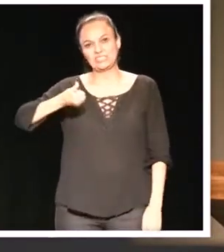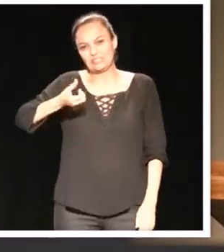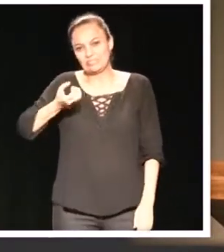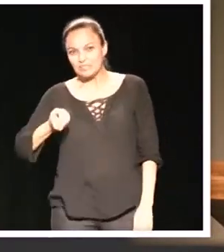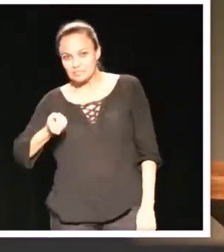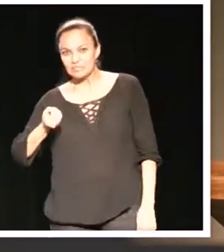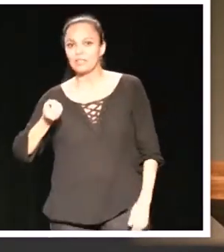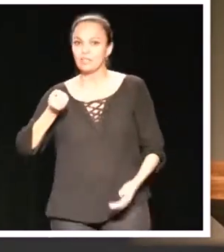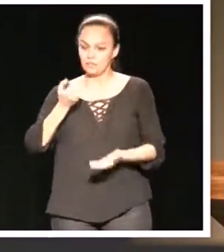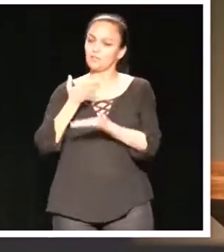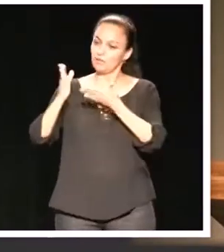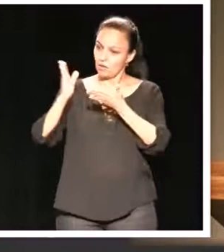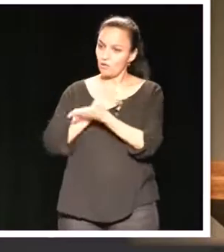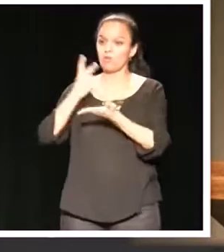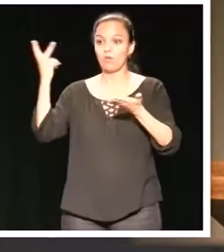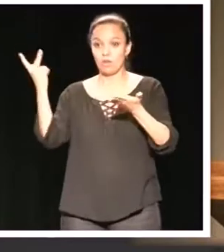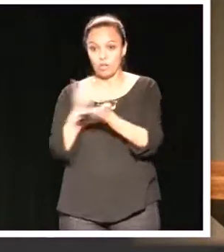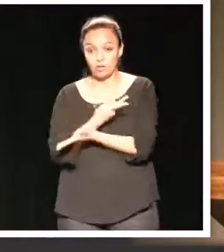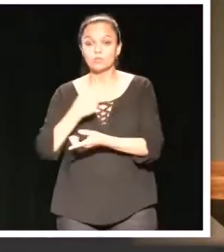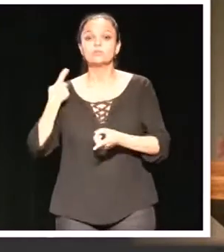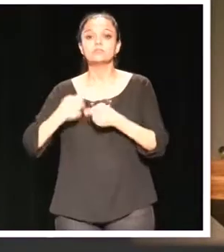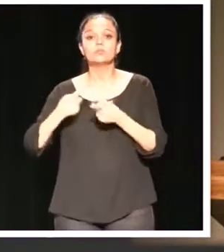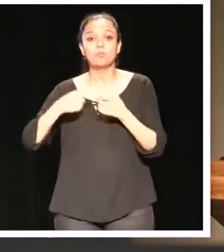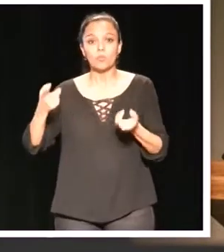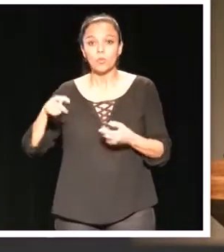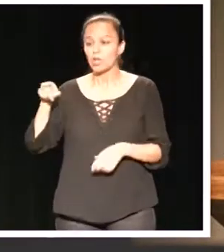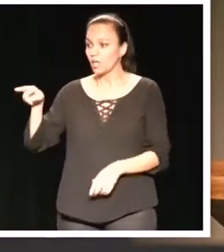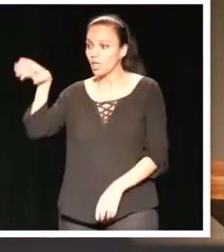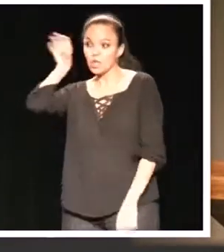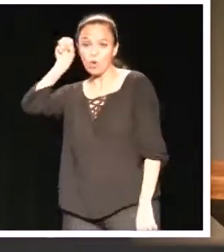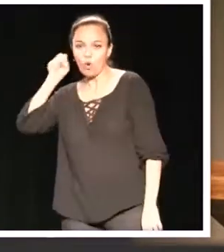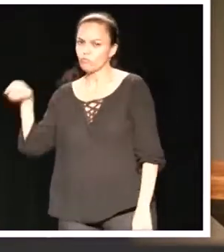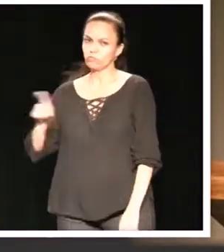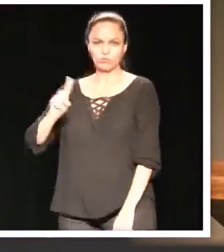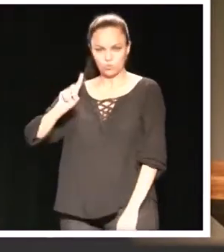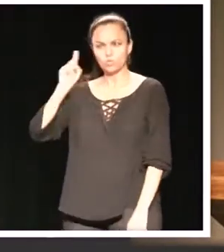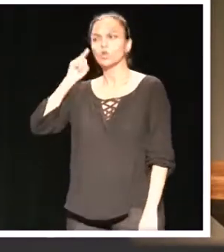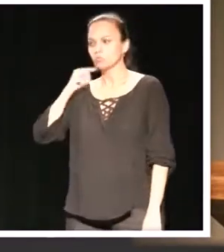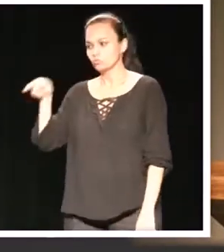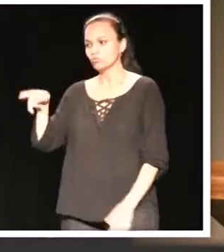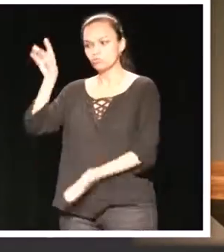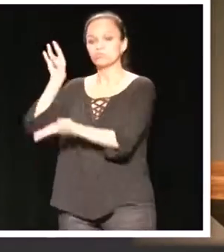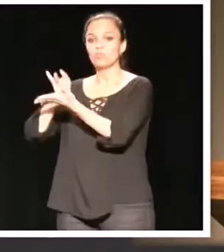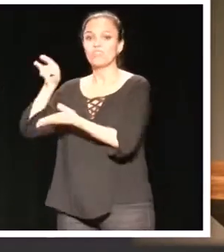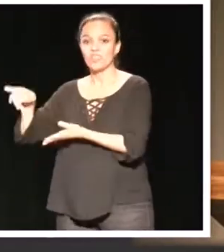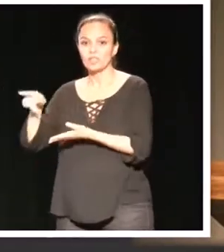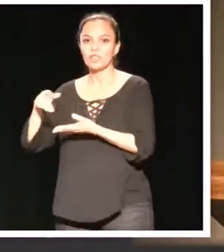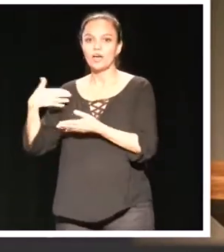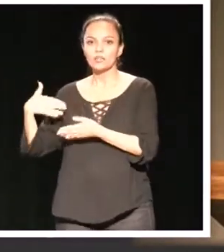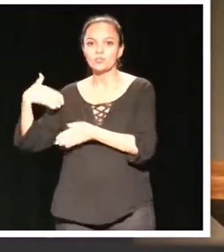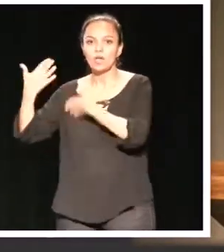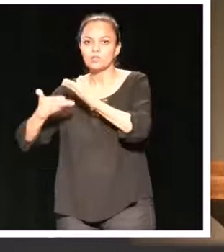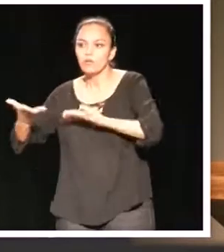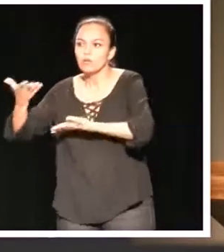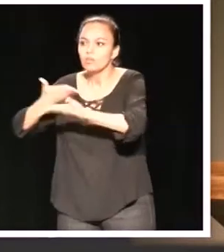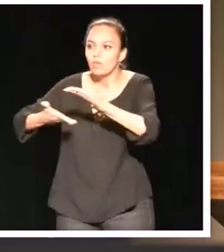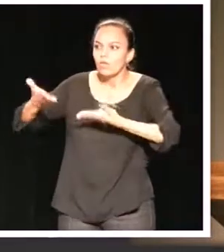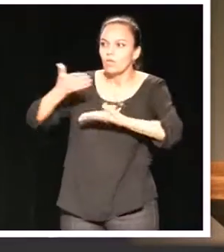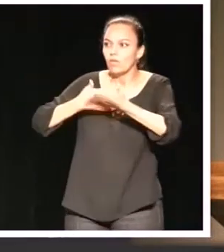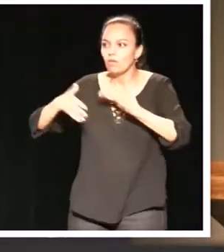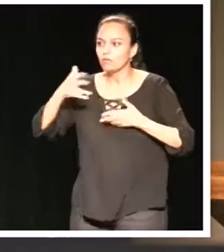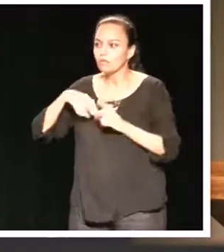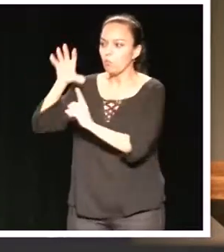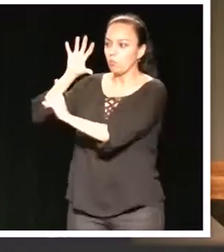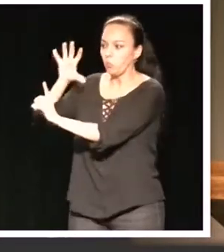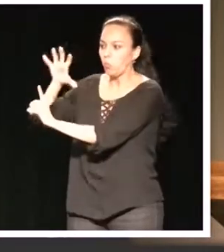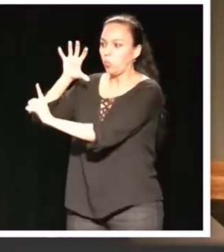porque eles não eram ouvintes, mas foram levados a viver como ouvintes. Mas isso aqui é outro formato e